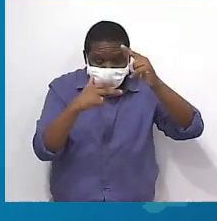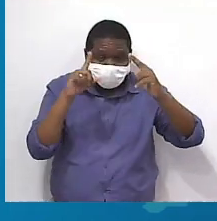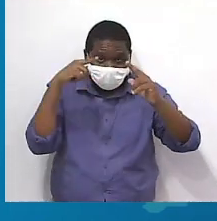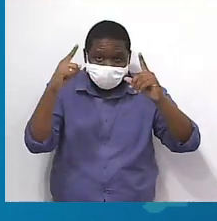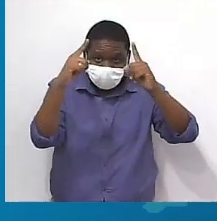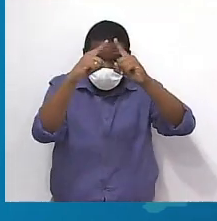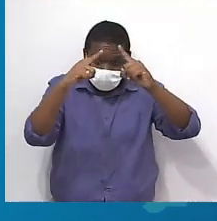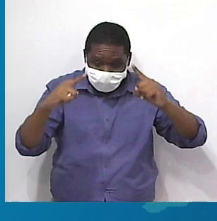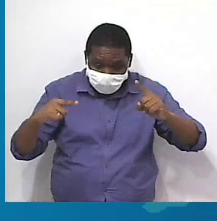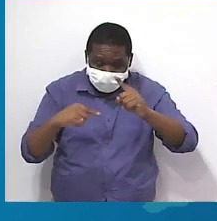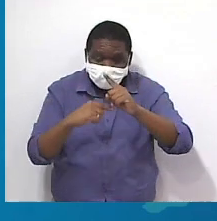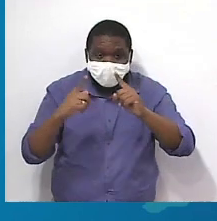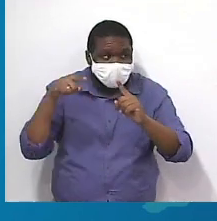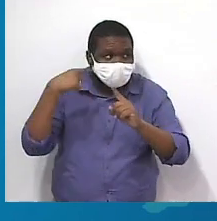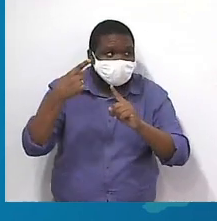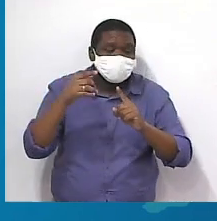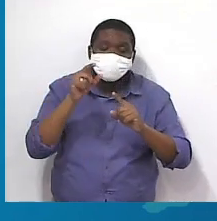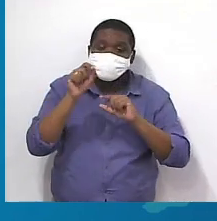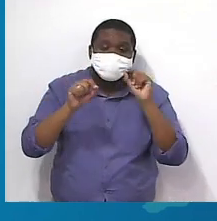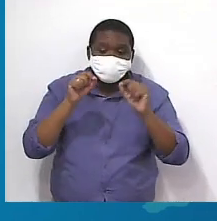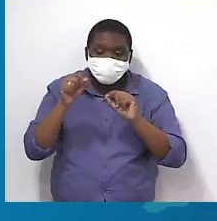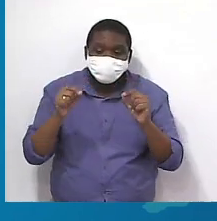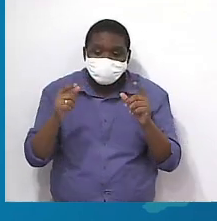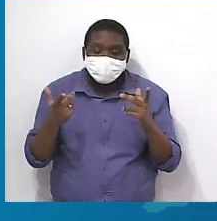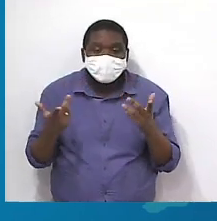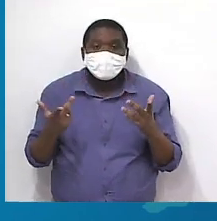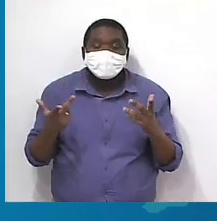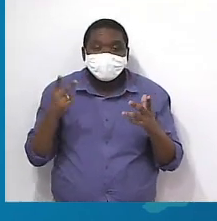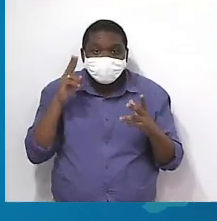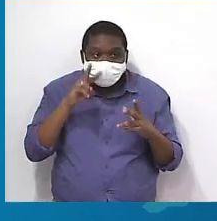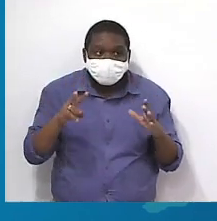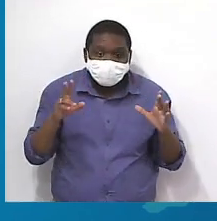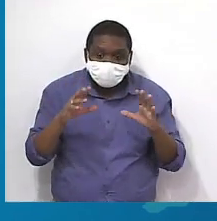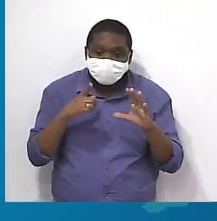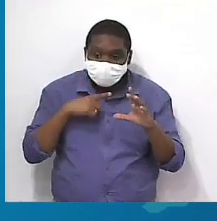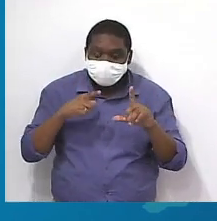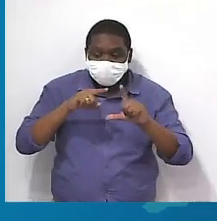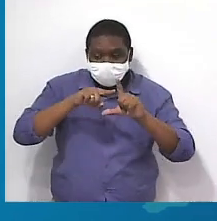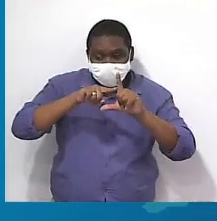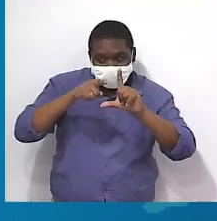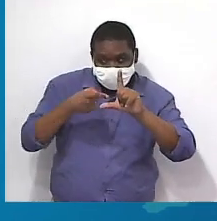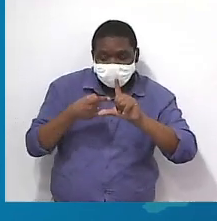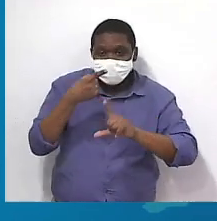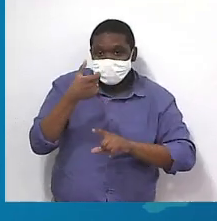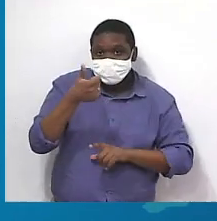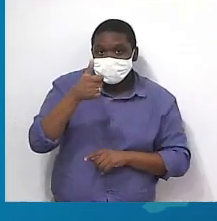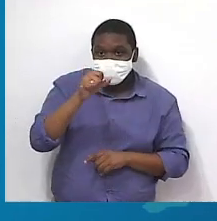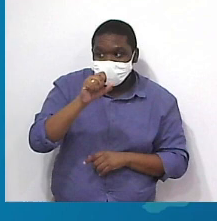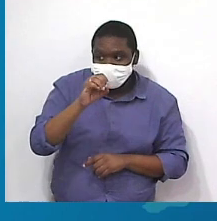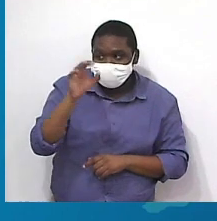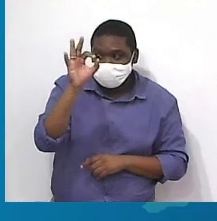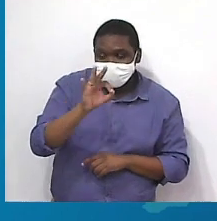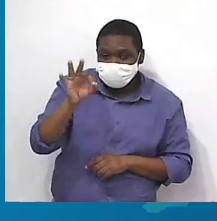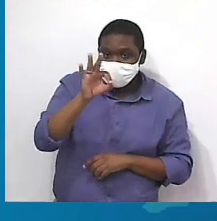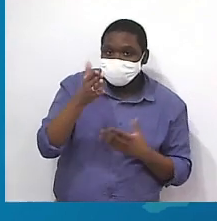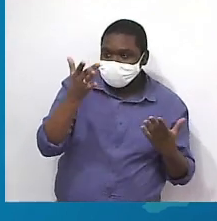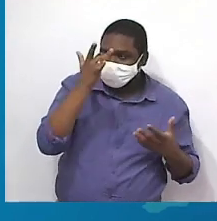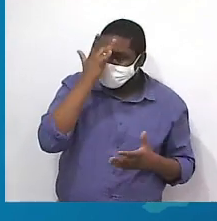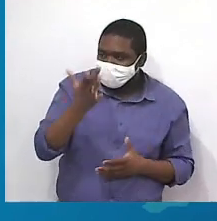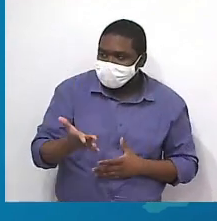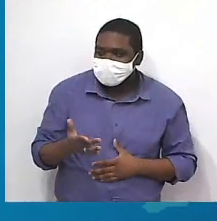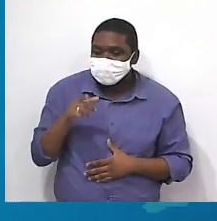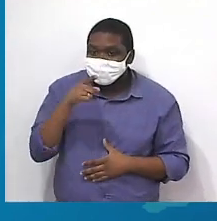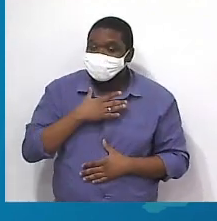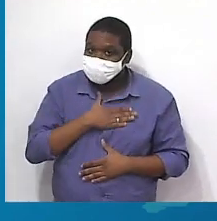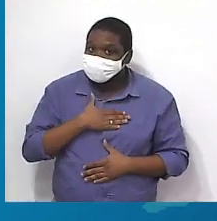rasga as pontas, as extremidades e junta, que você vai ver que forma um ângulo de 180 graus. Muito fácil. Gostou